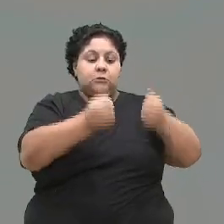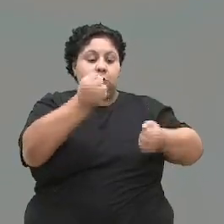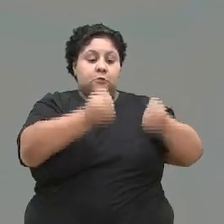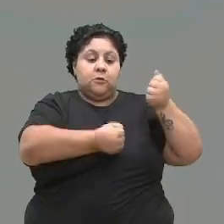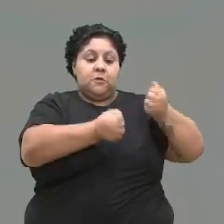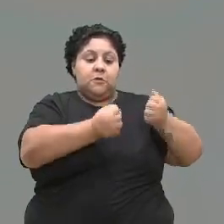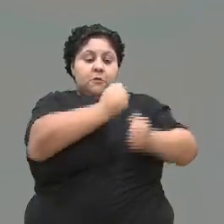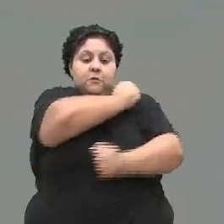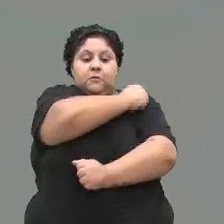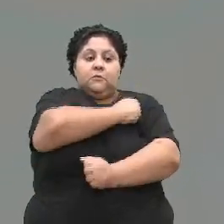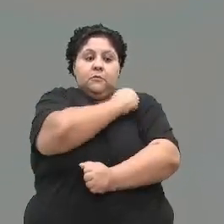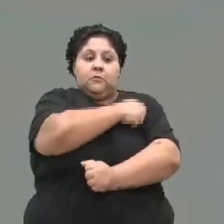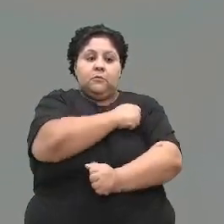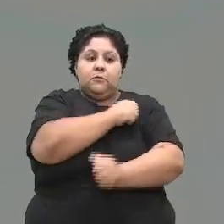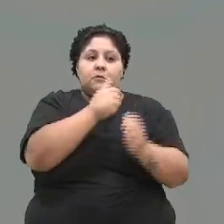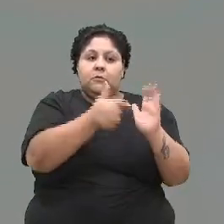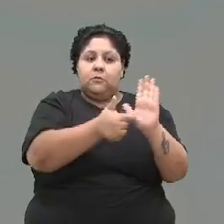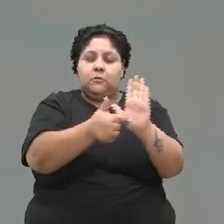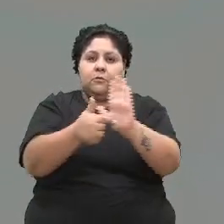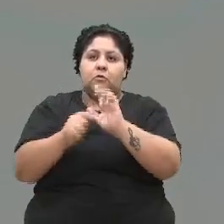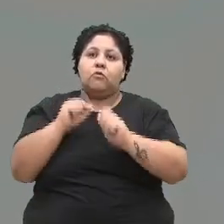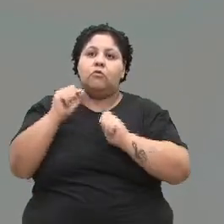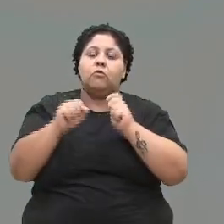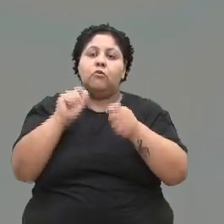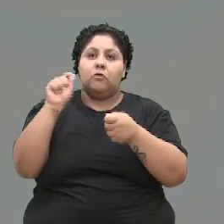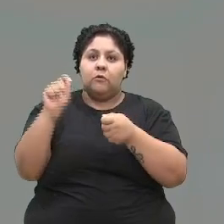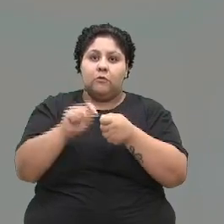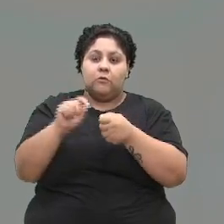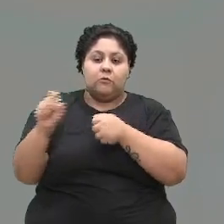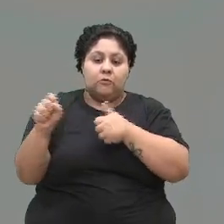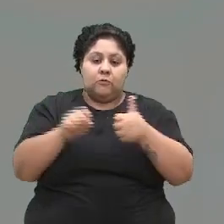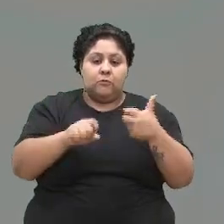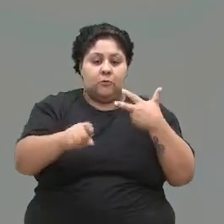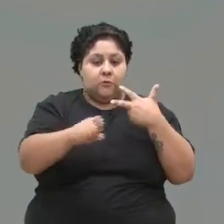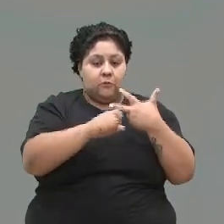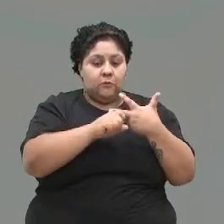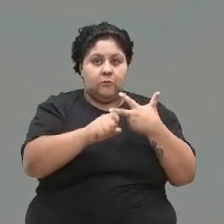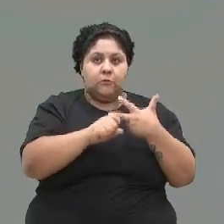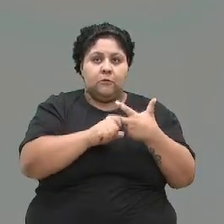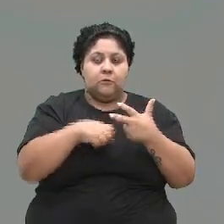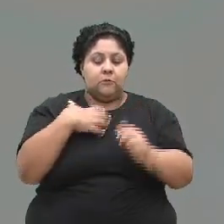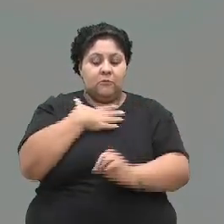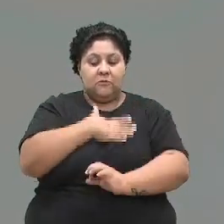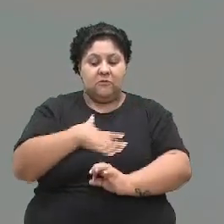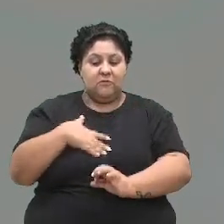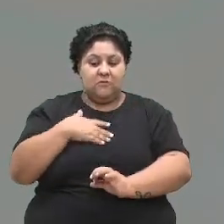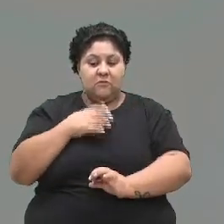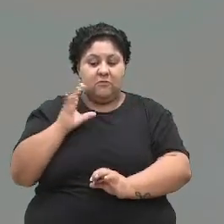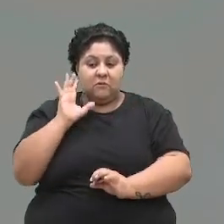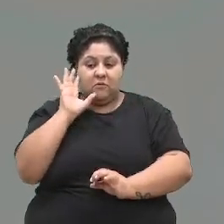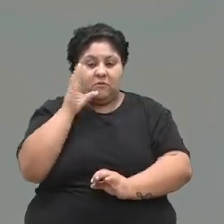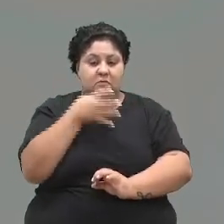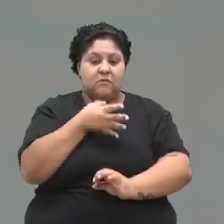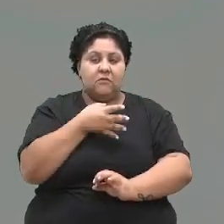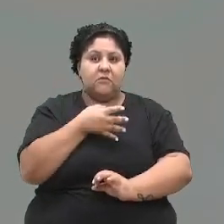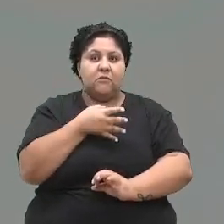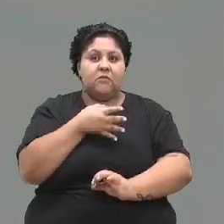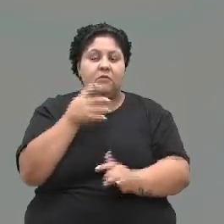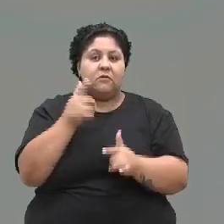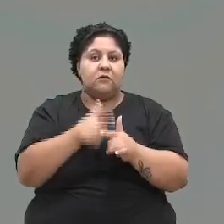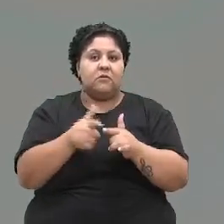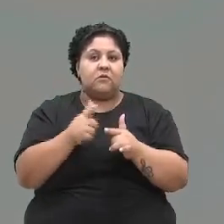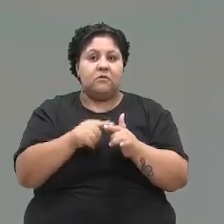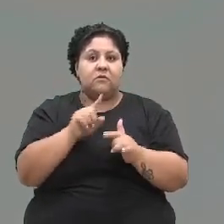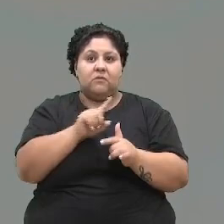estudantes? Indicar quais medidas foram tomadas pelo Poder Executivo no sentido de resolver tal situação e